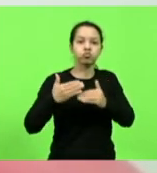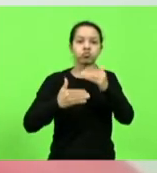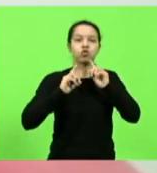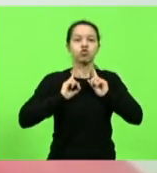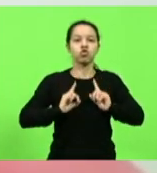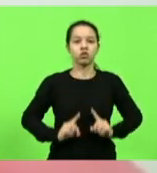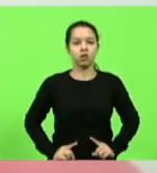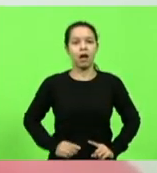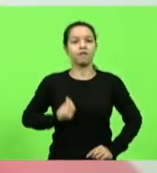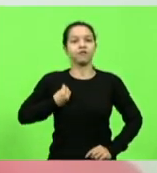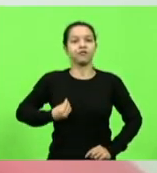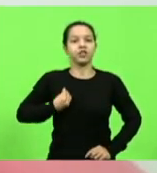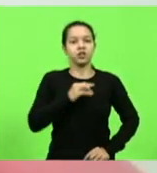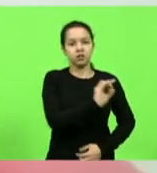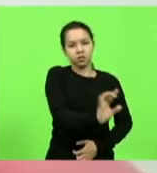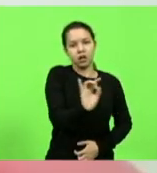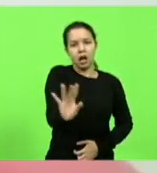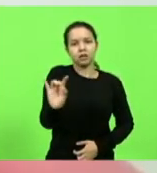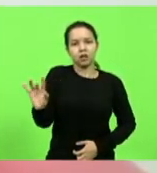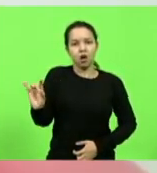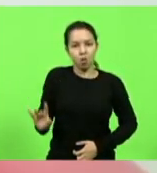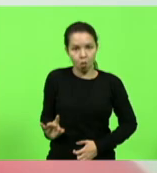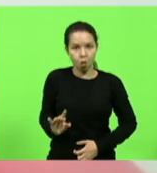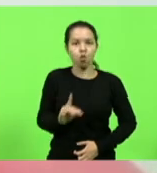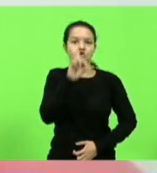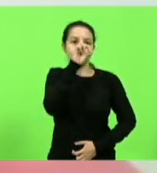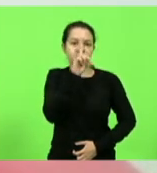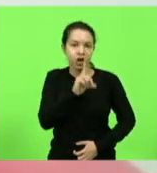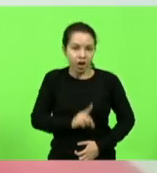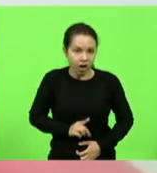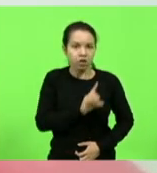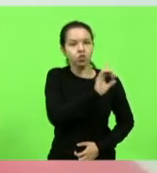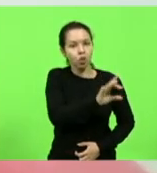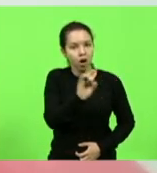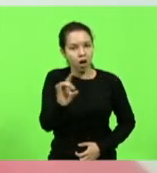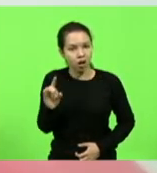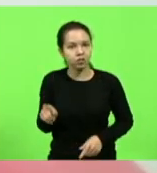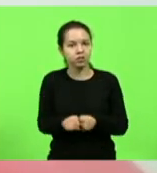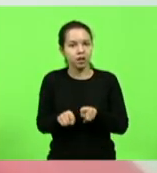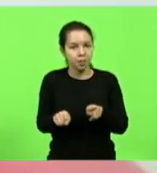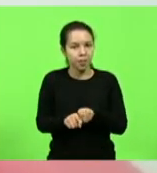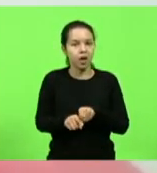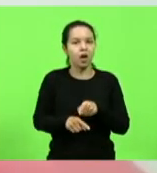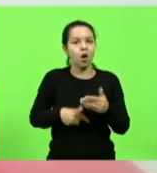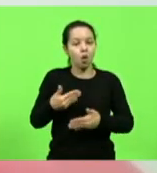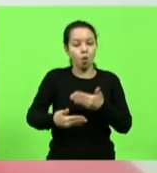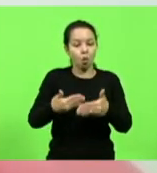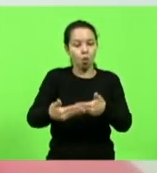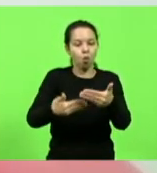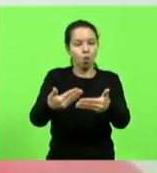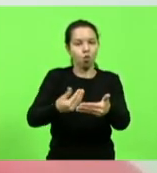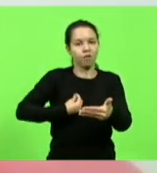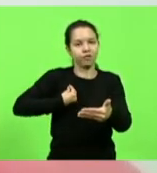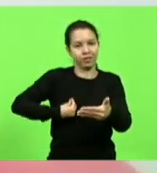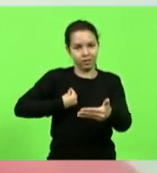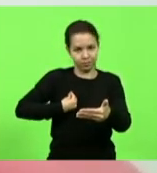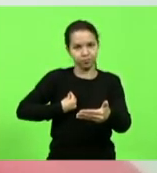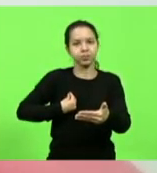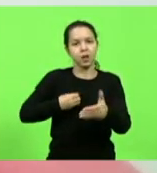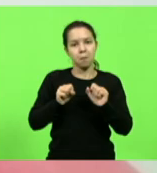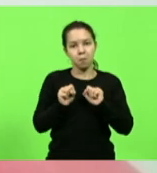a sua vida, os seus direitos, a sua construção. E nós, como